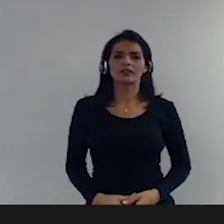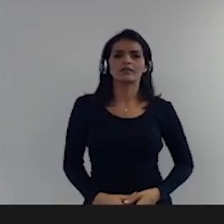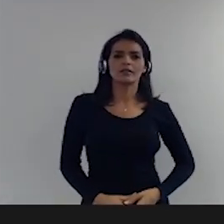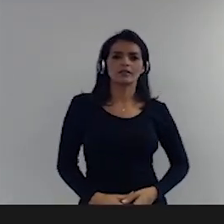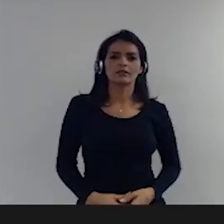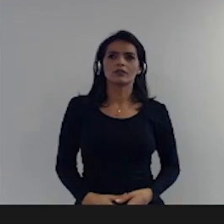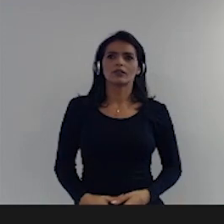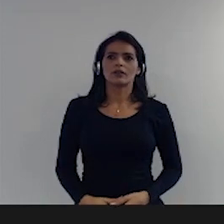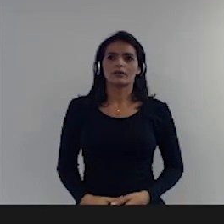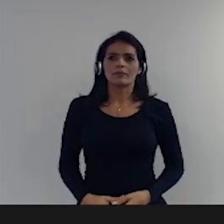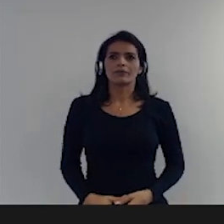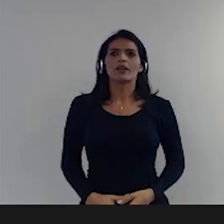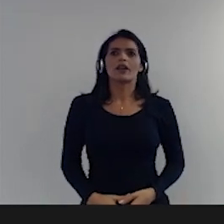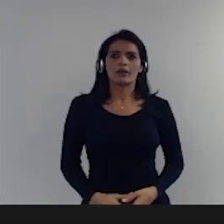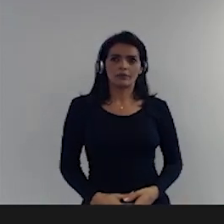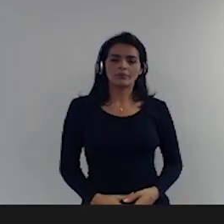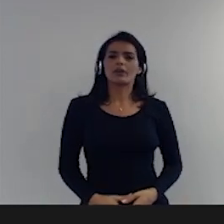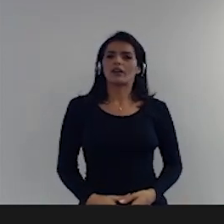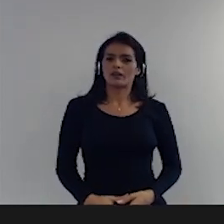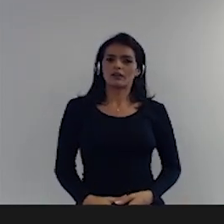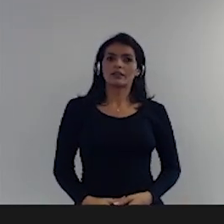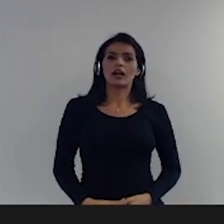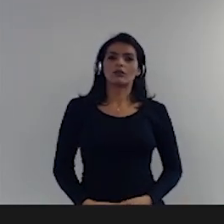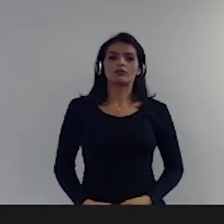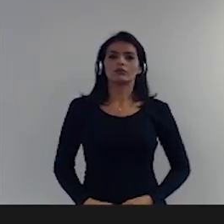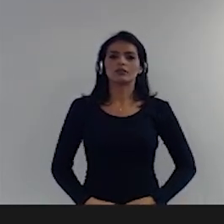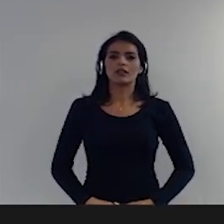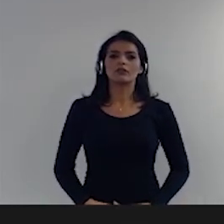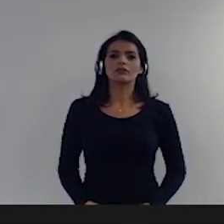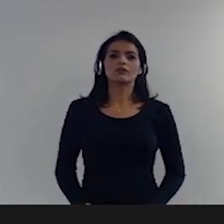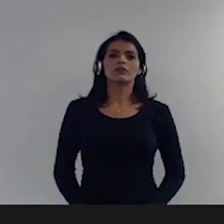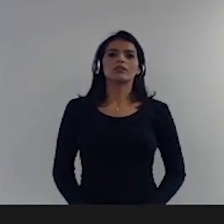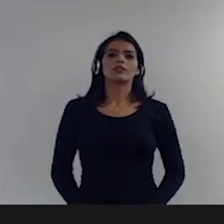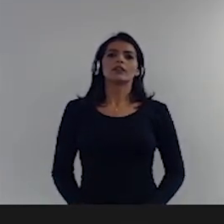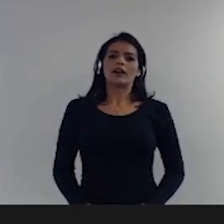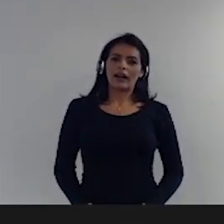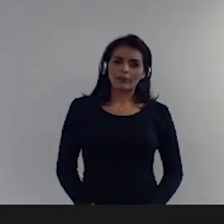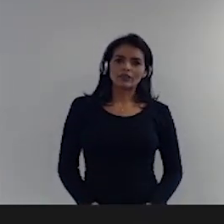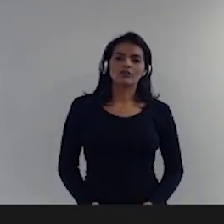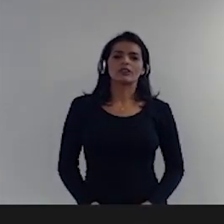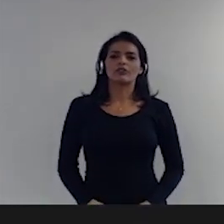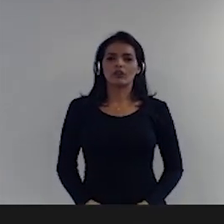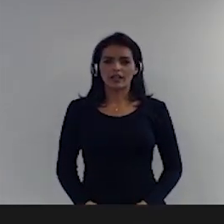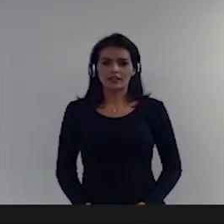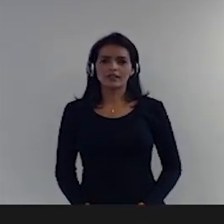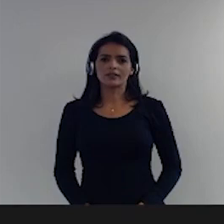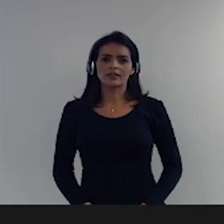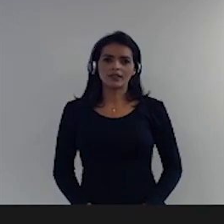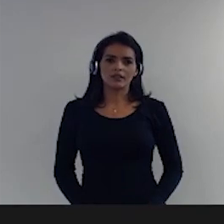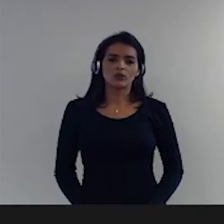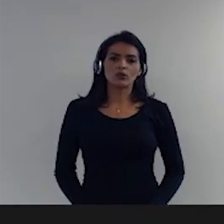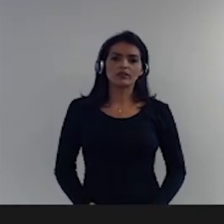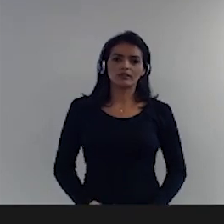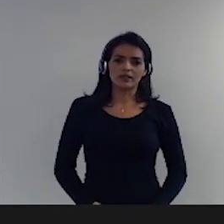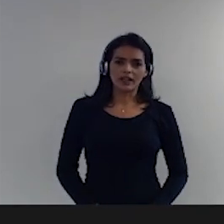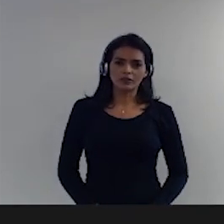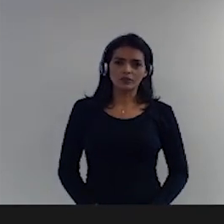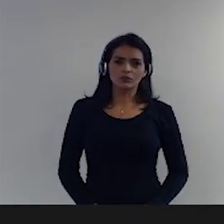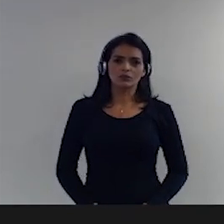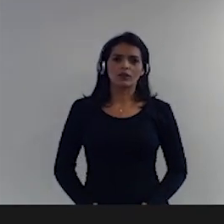pandemia. Então, sempre que a gente fala do papel do judiciário, entra uma discussão, que é a questão